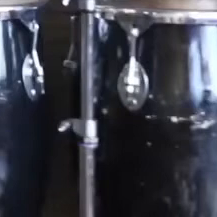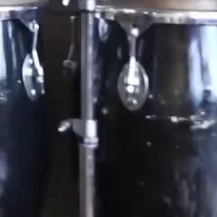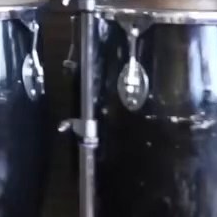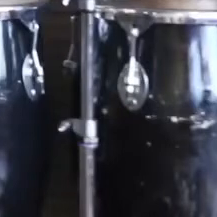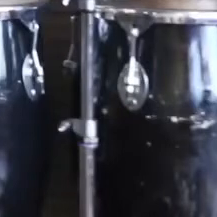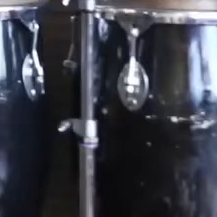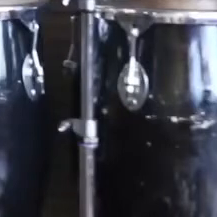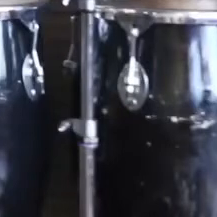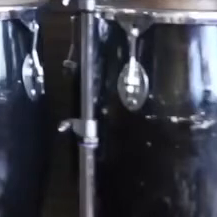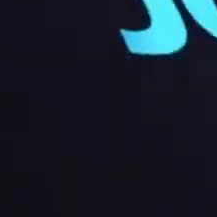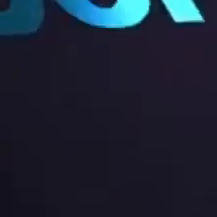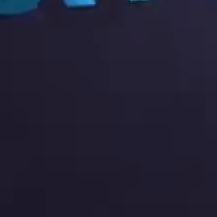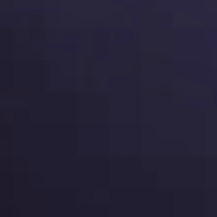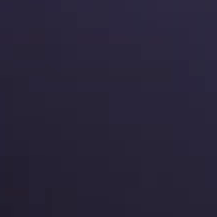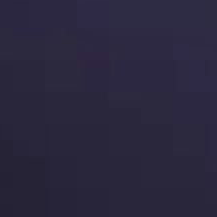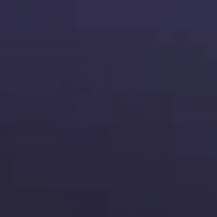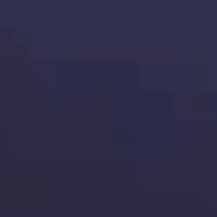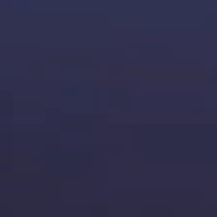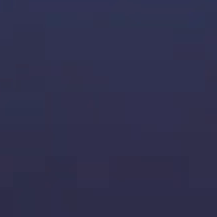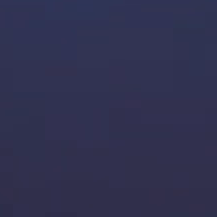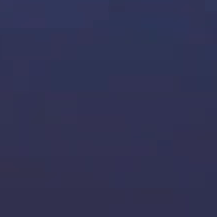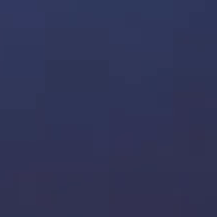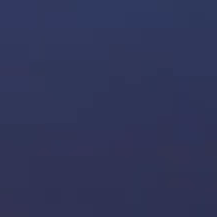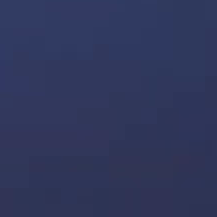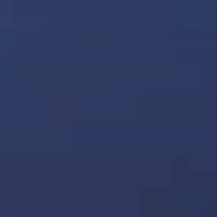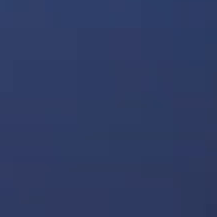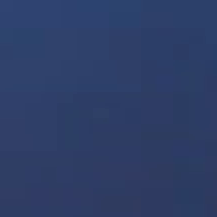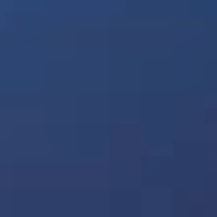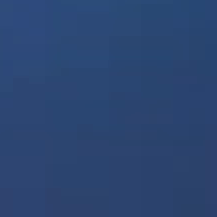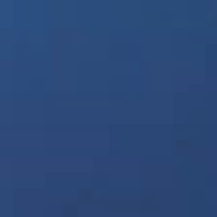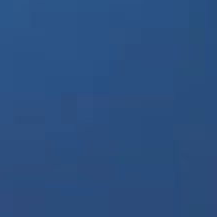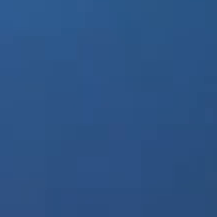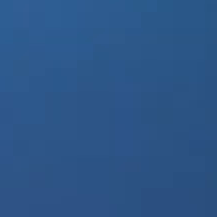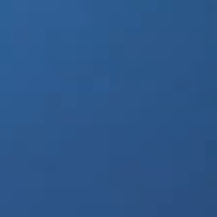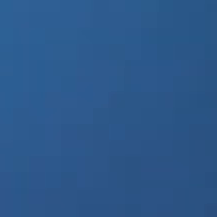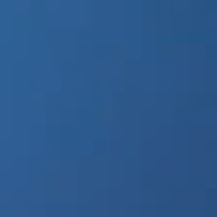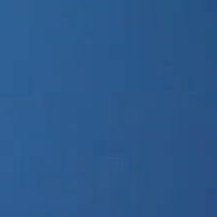Fadliwa intava vaya koza le zambio